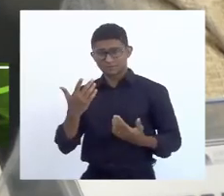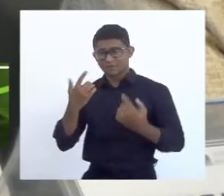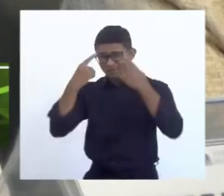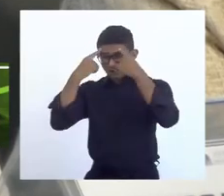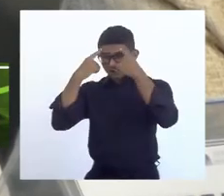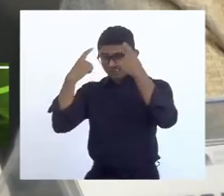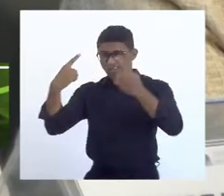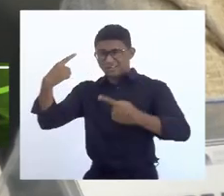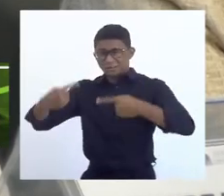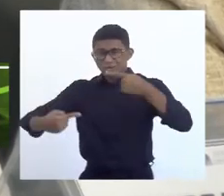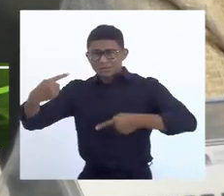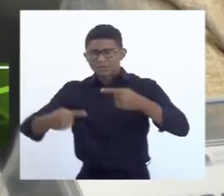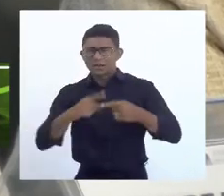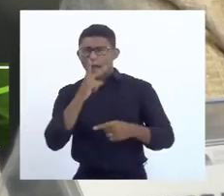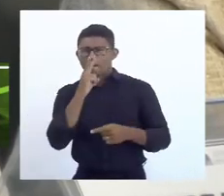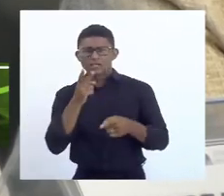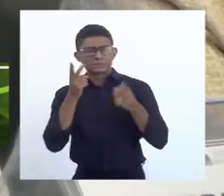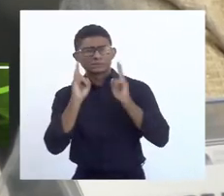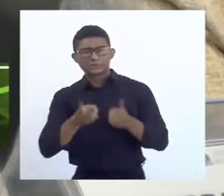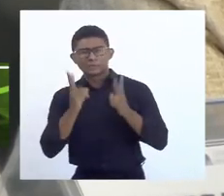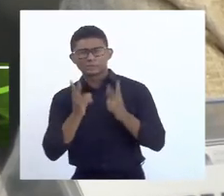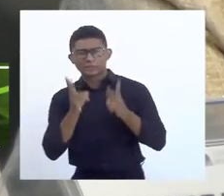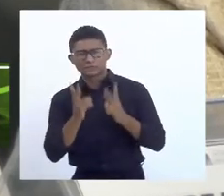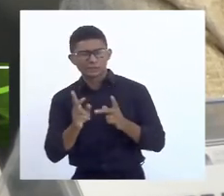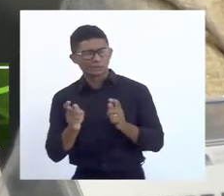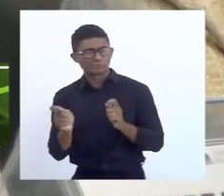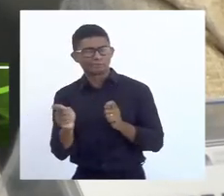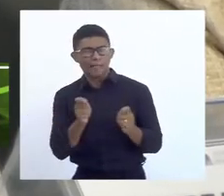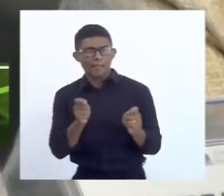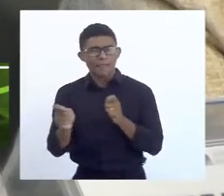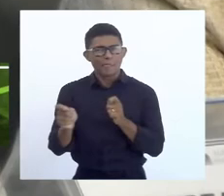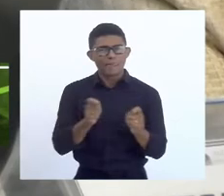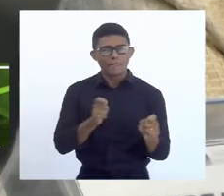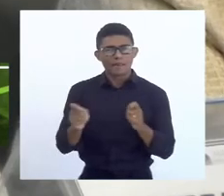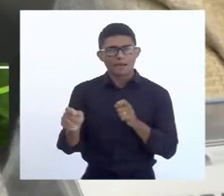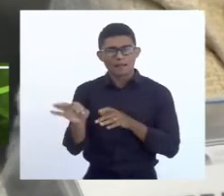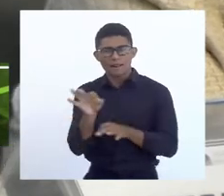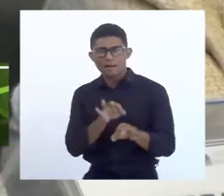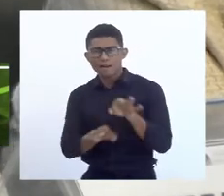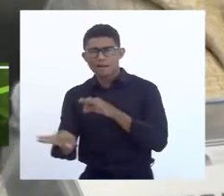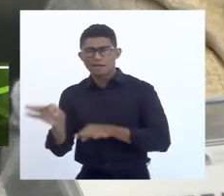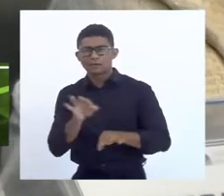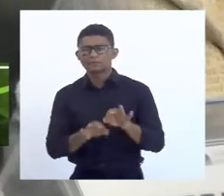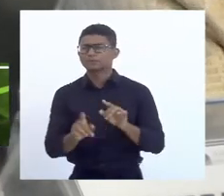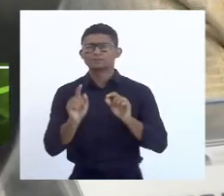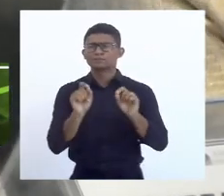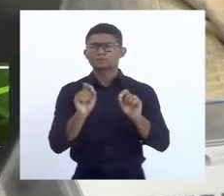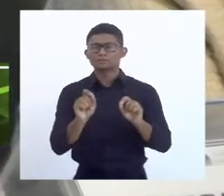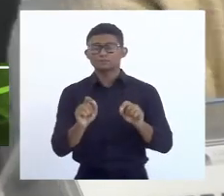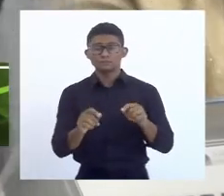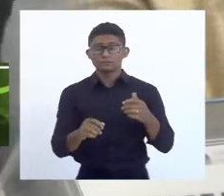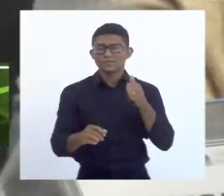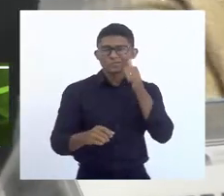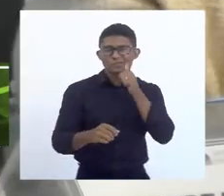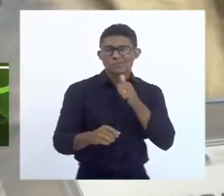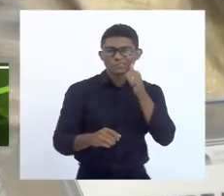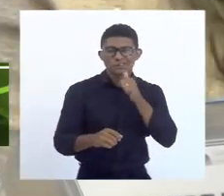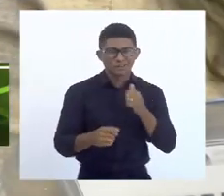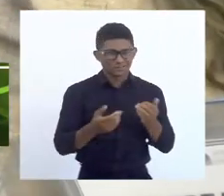se remodelar. Ou seja, não necessariamente mais mulheres dentro da